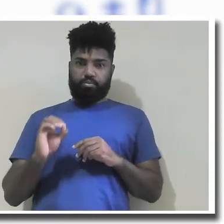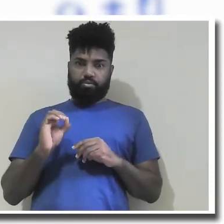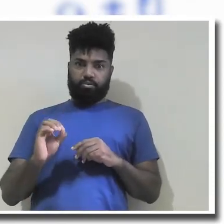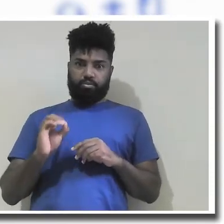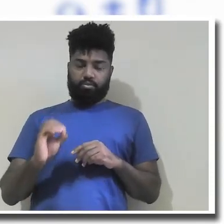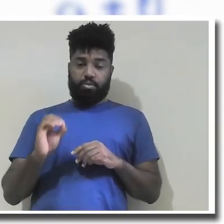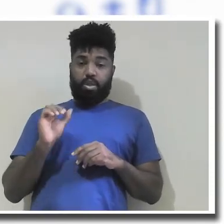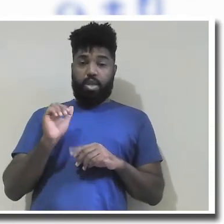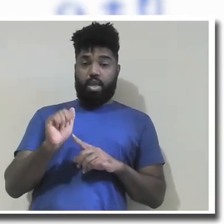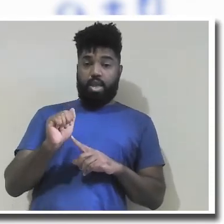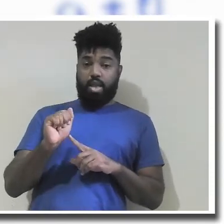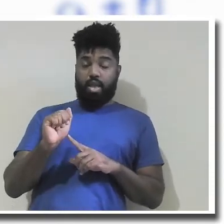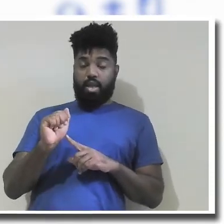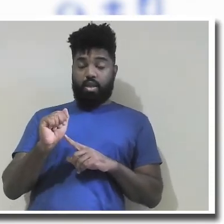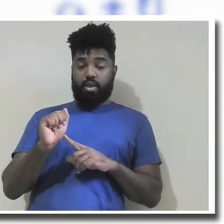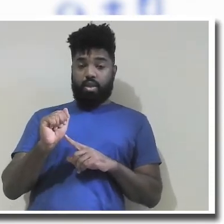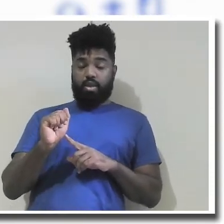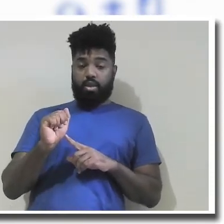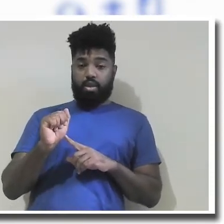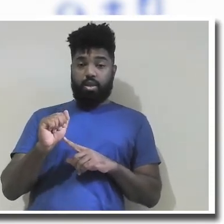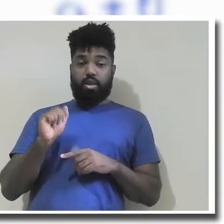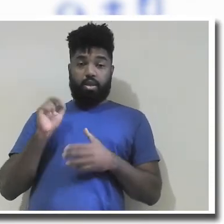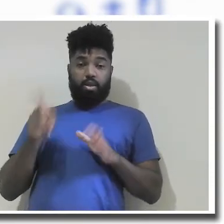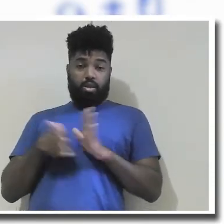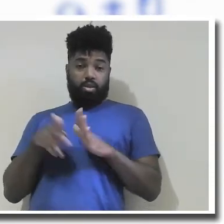todo A real tem